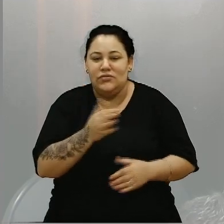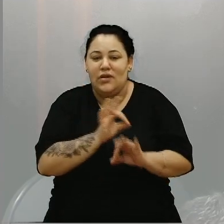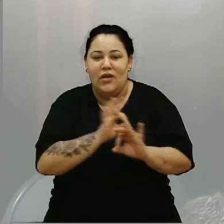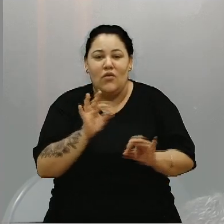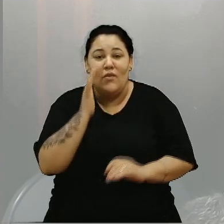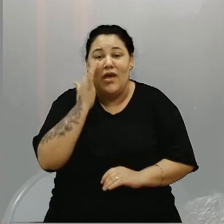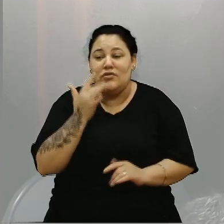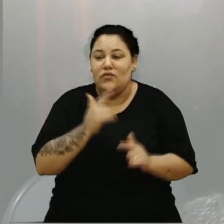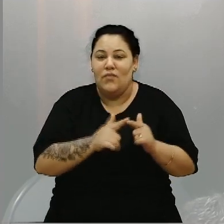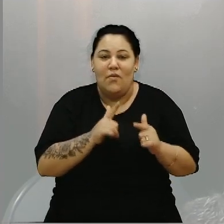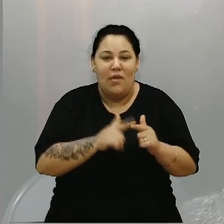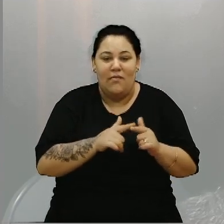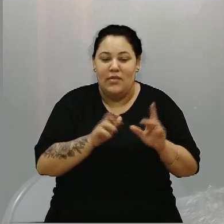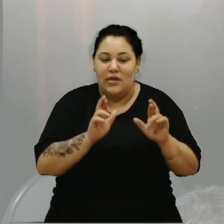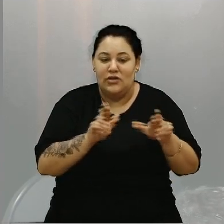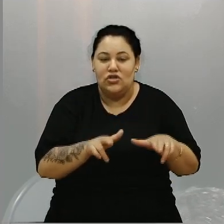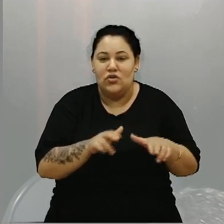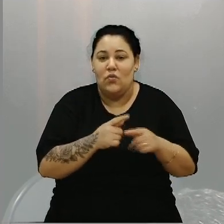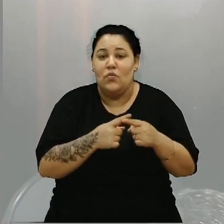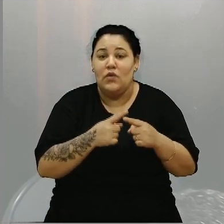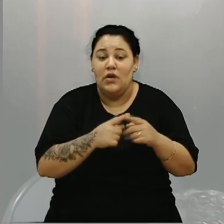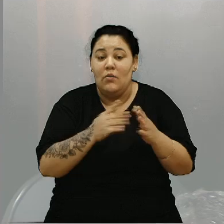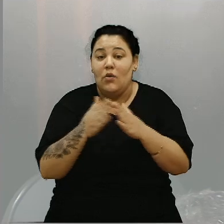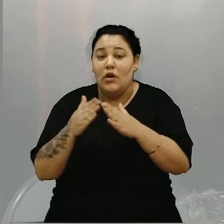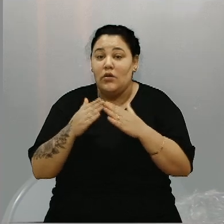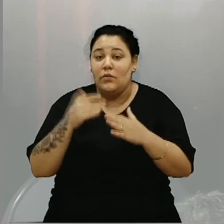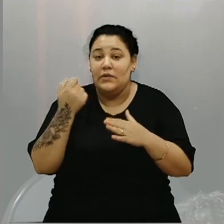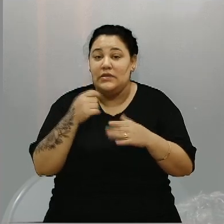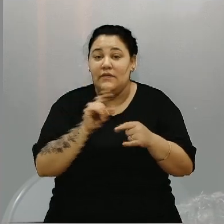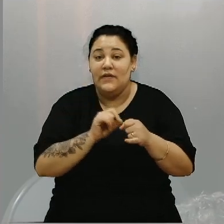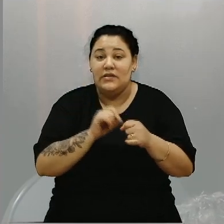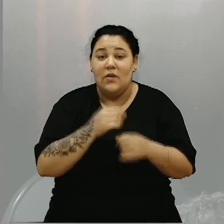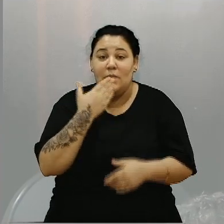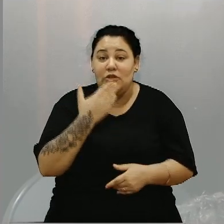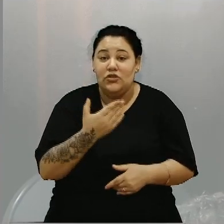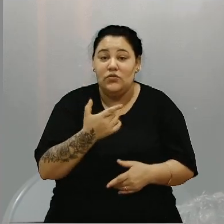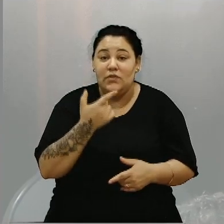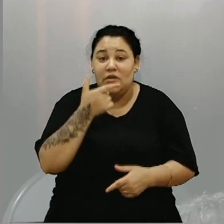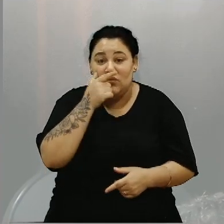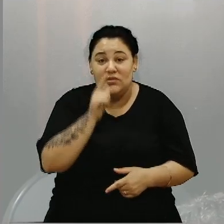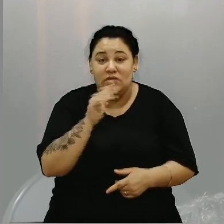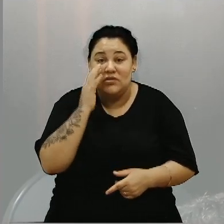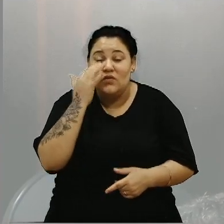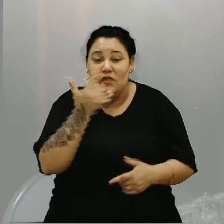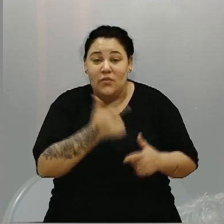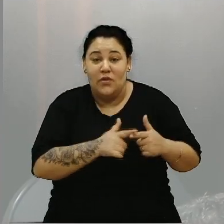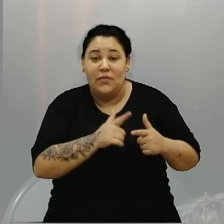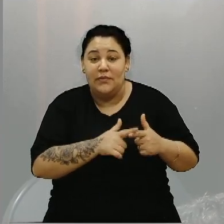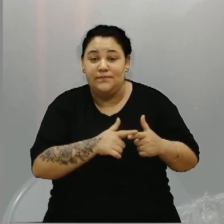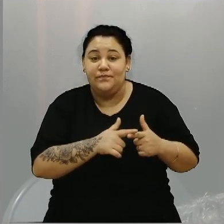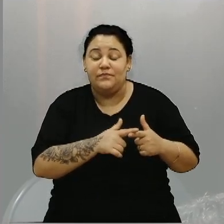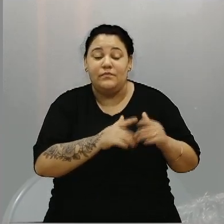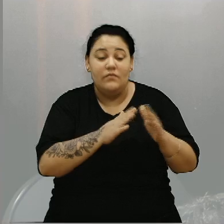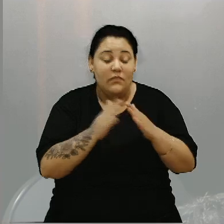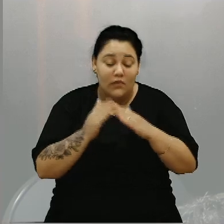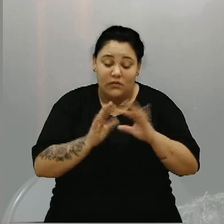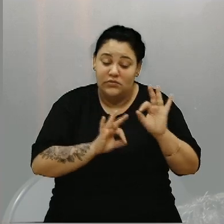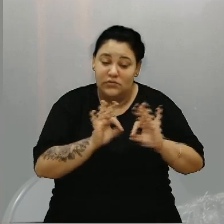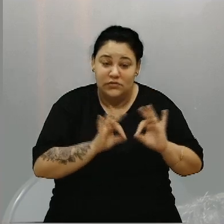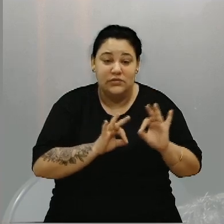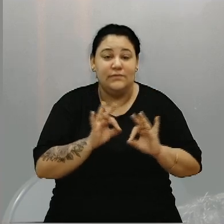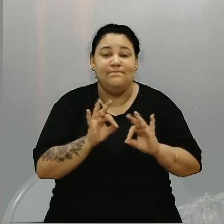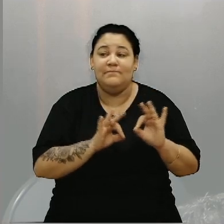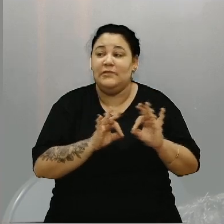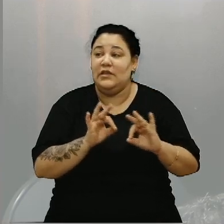região. Os moradores têm que fazer um pedido para resolver esse problema. Então, os moradores ficaram de organizar, fazer um abaixo-assinado,